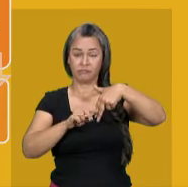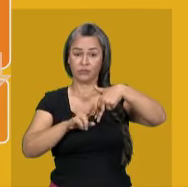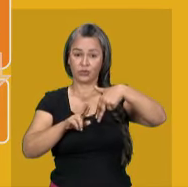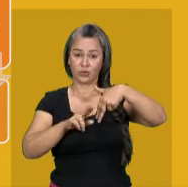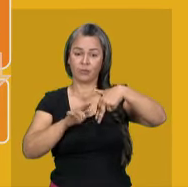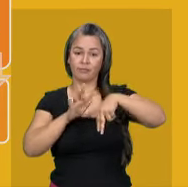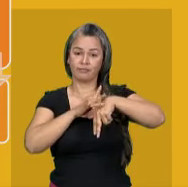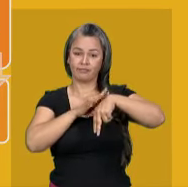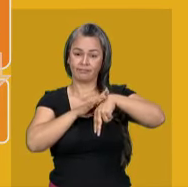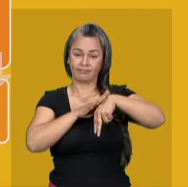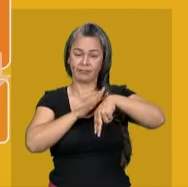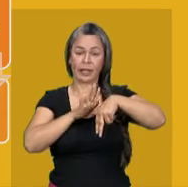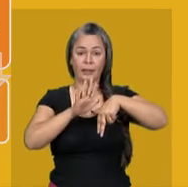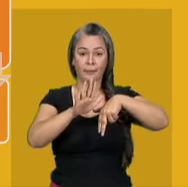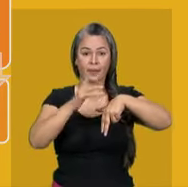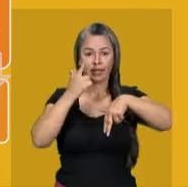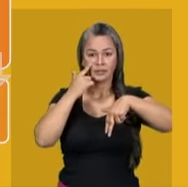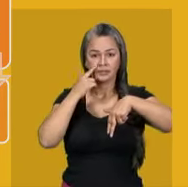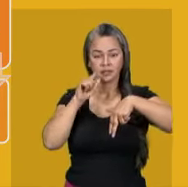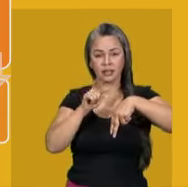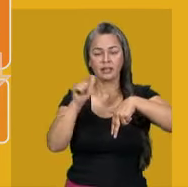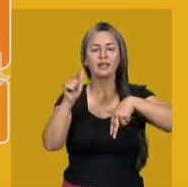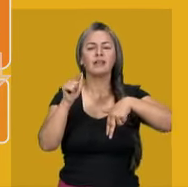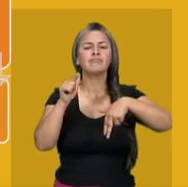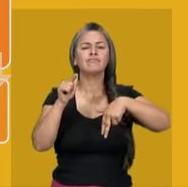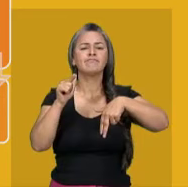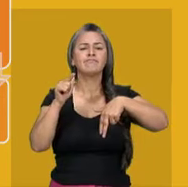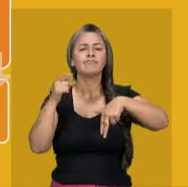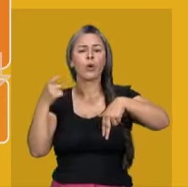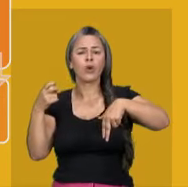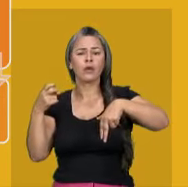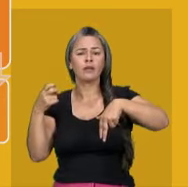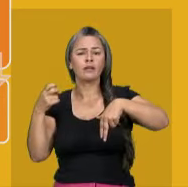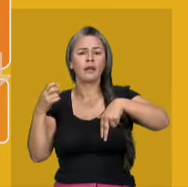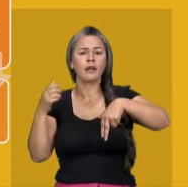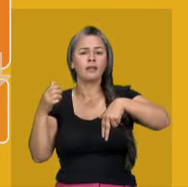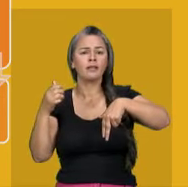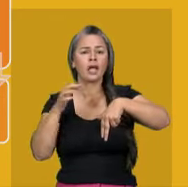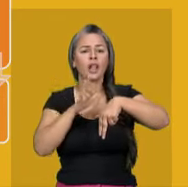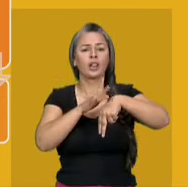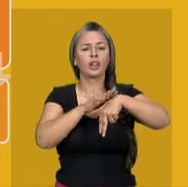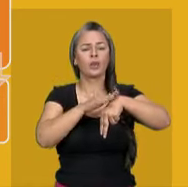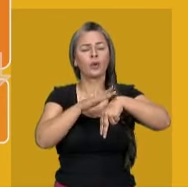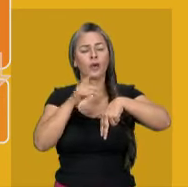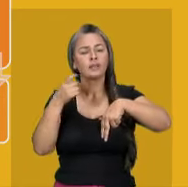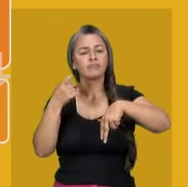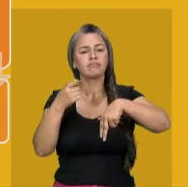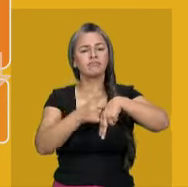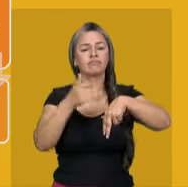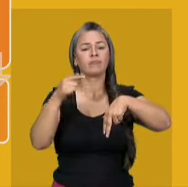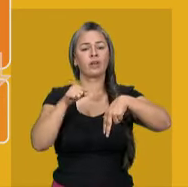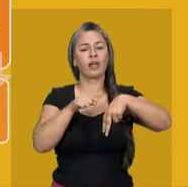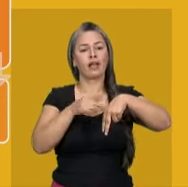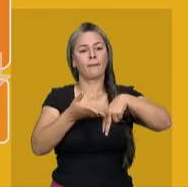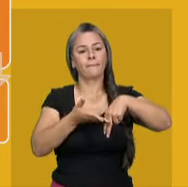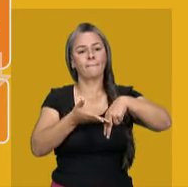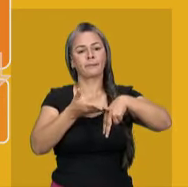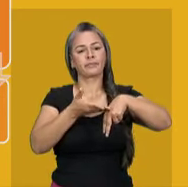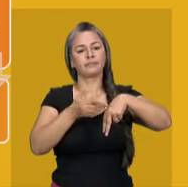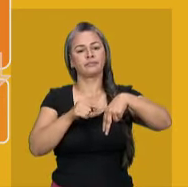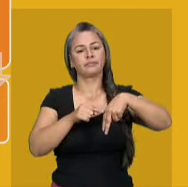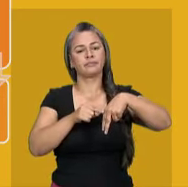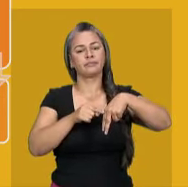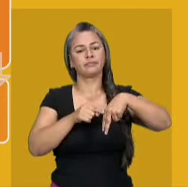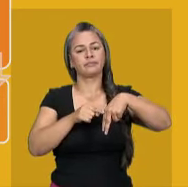da coluna podem causar a paralisia dos membros superiores e inferiores e a pessoa se